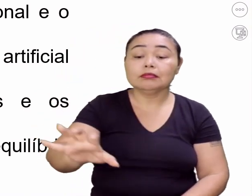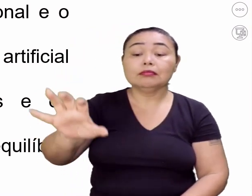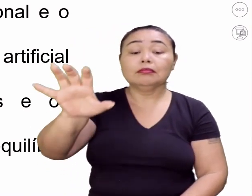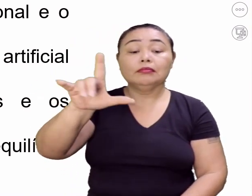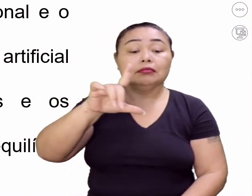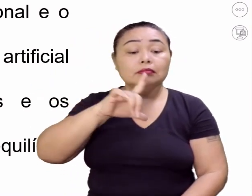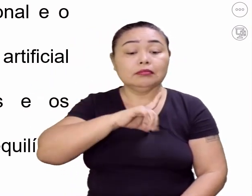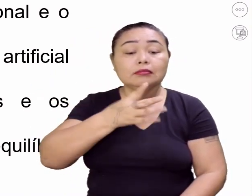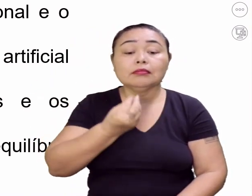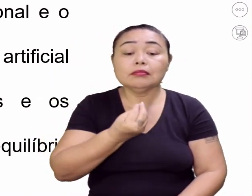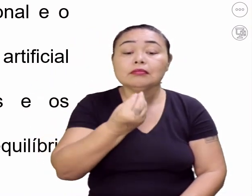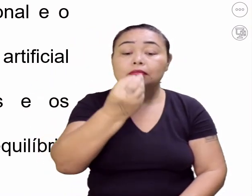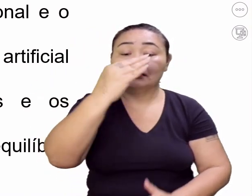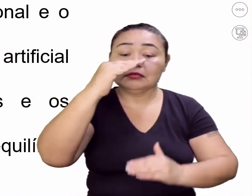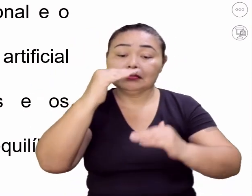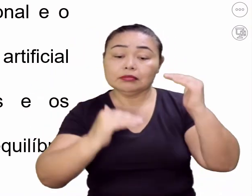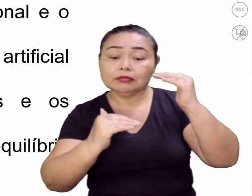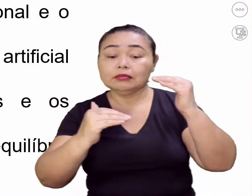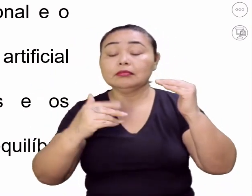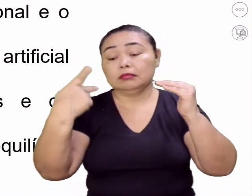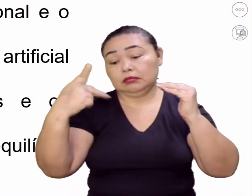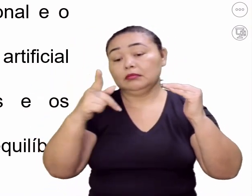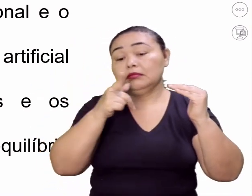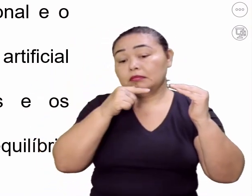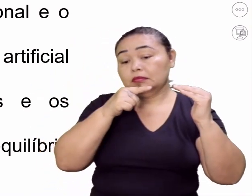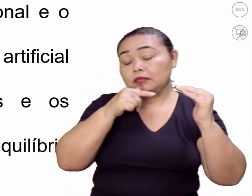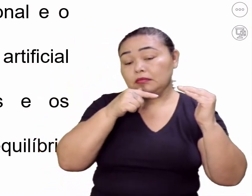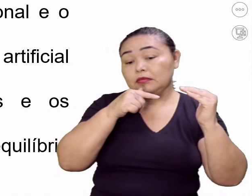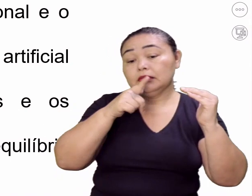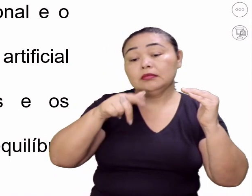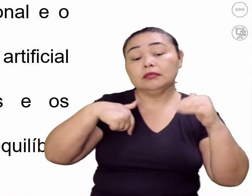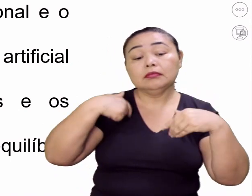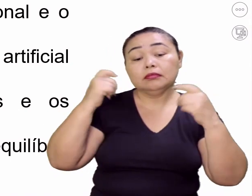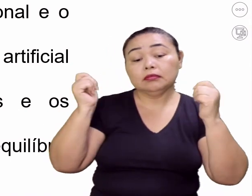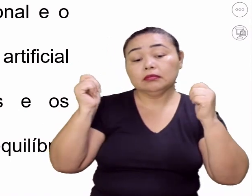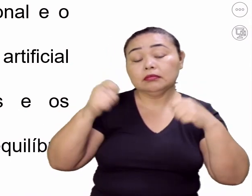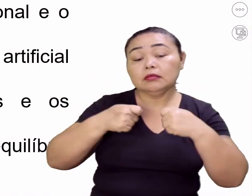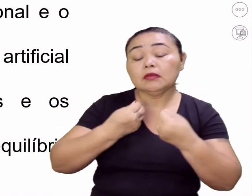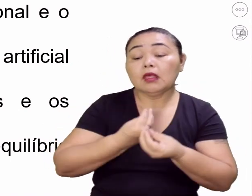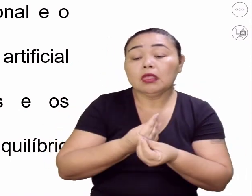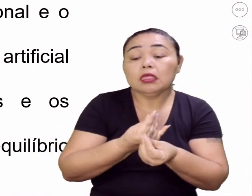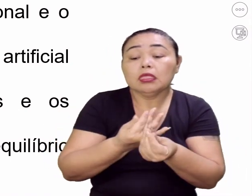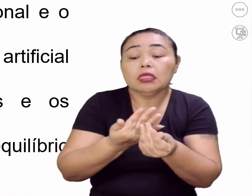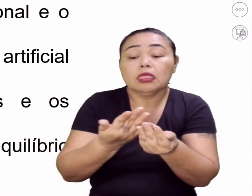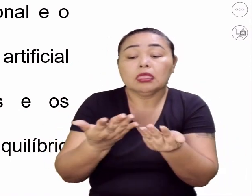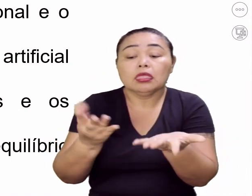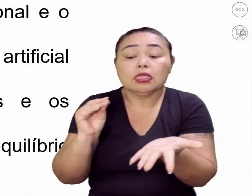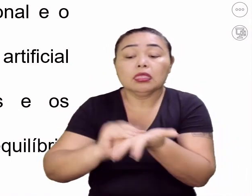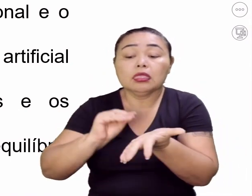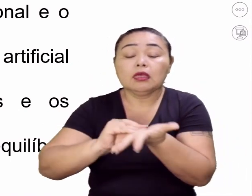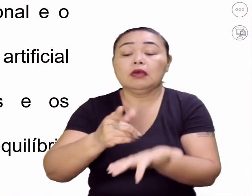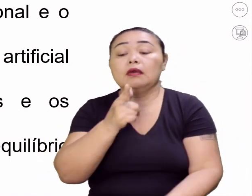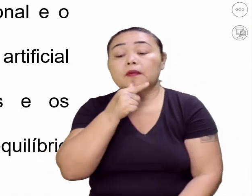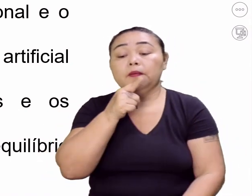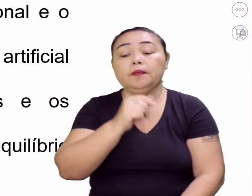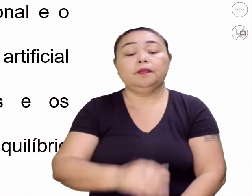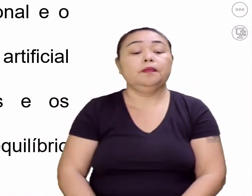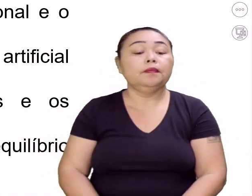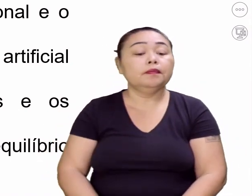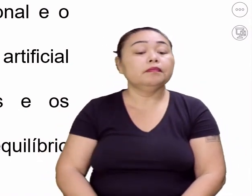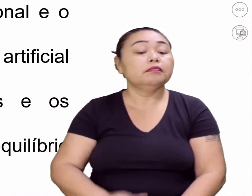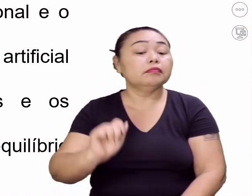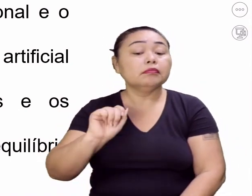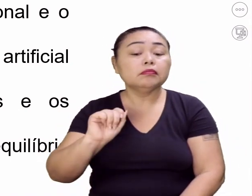a distribuição desigual do recurso e a possibilidade de escassez hídrica.